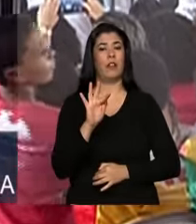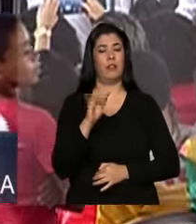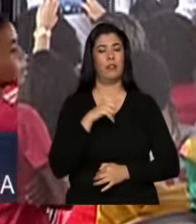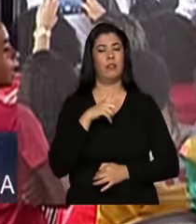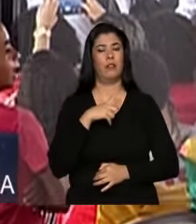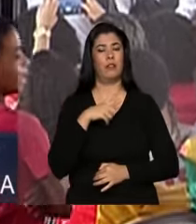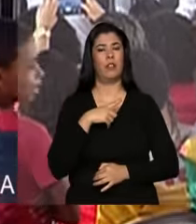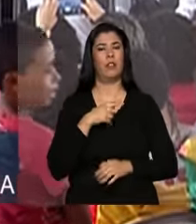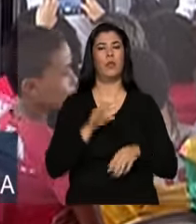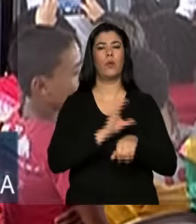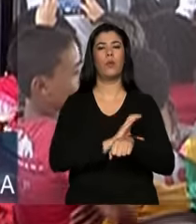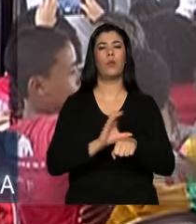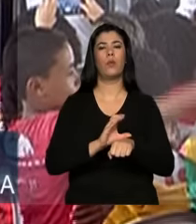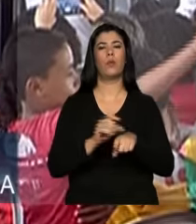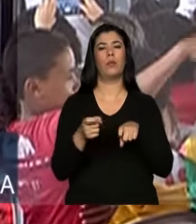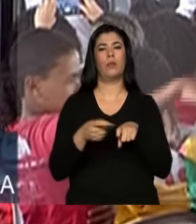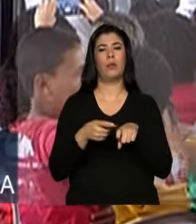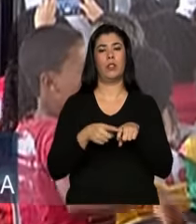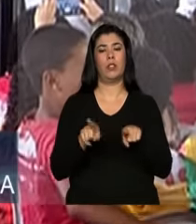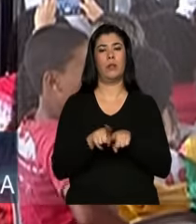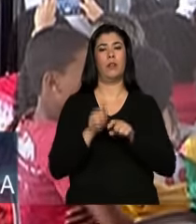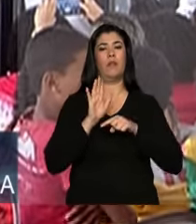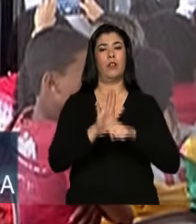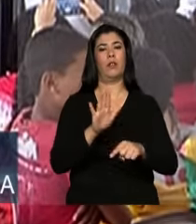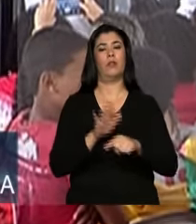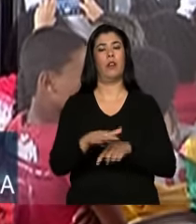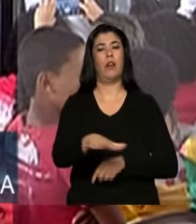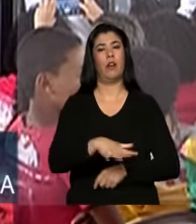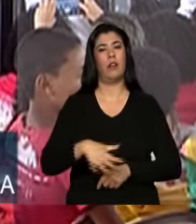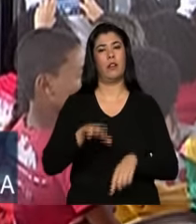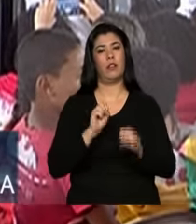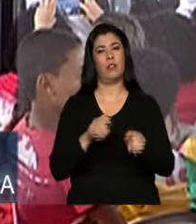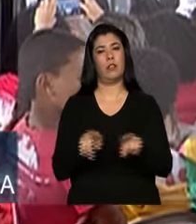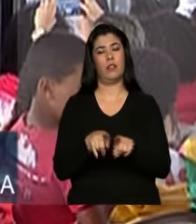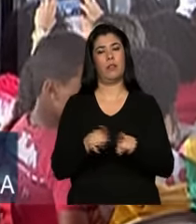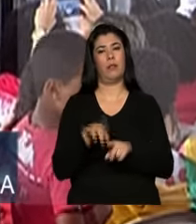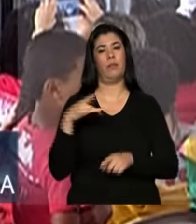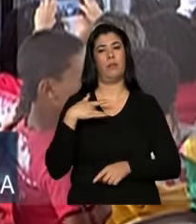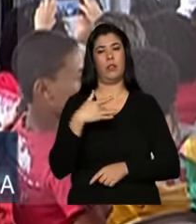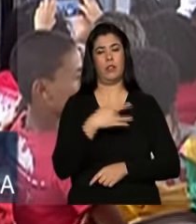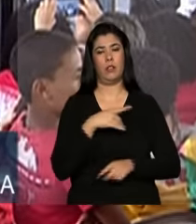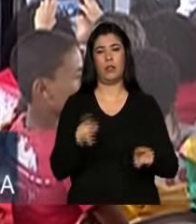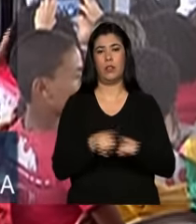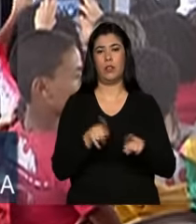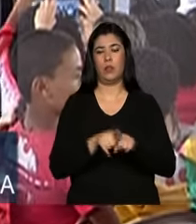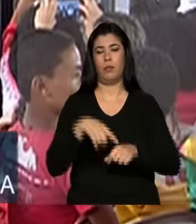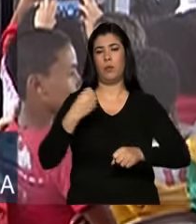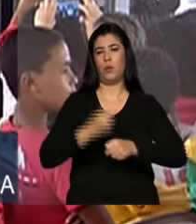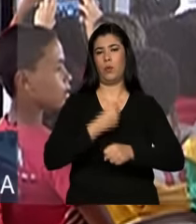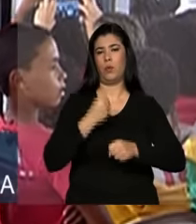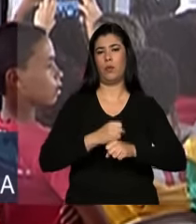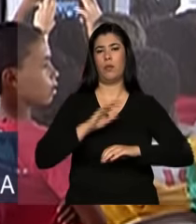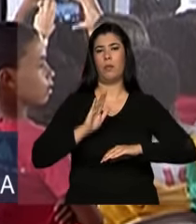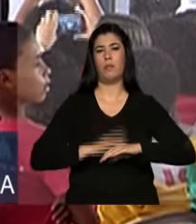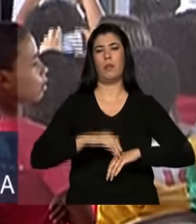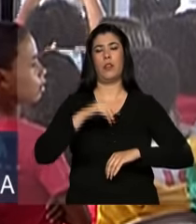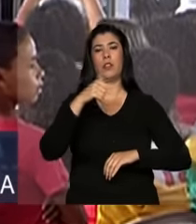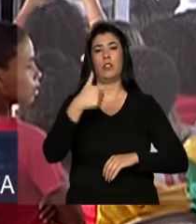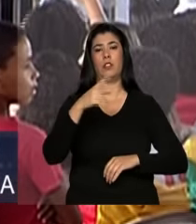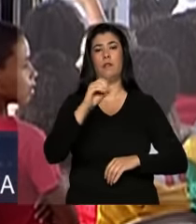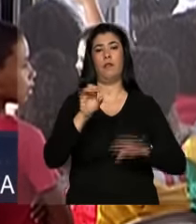contribuir nas áreas da educação e saúde do nosso município. Construímos mais de 20